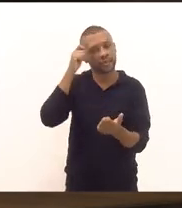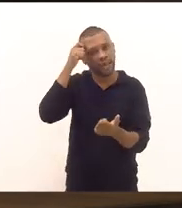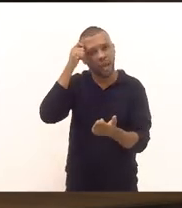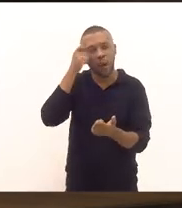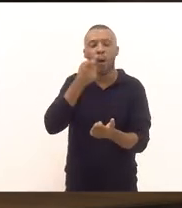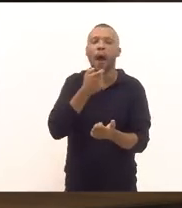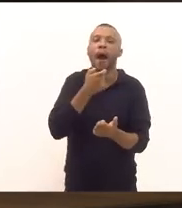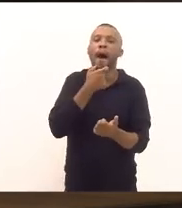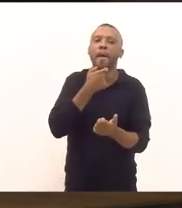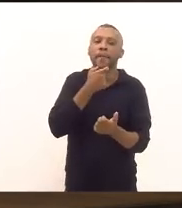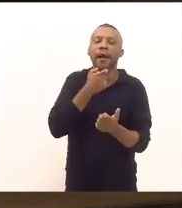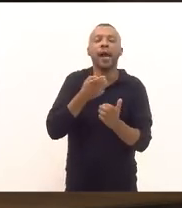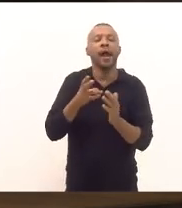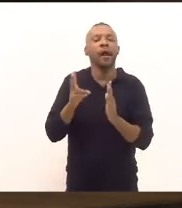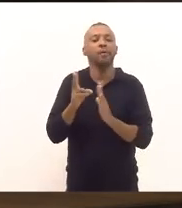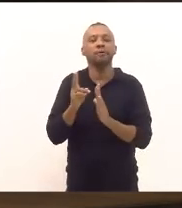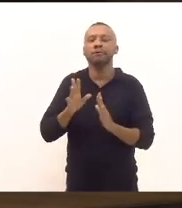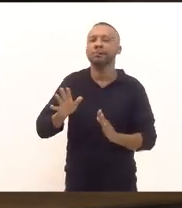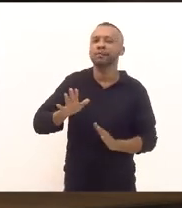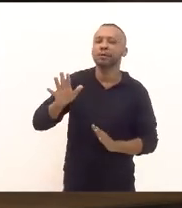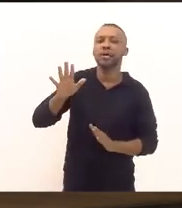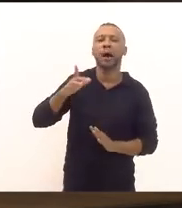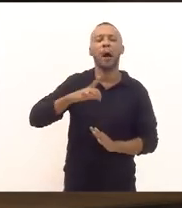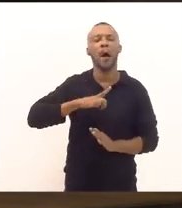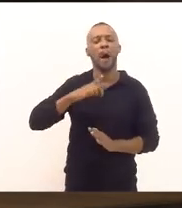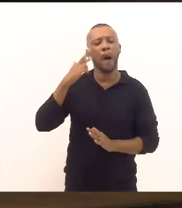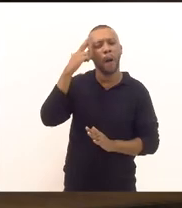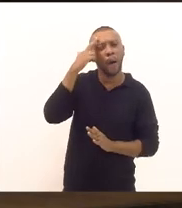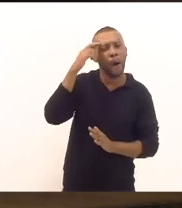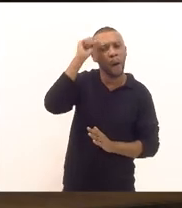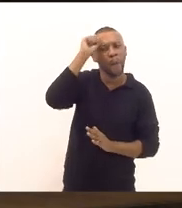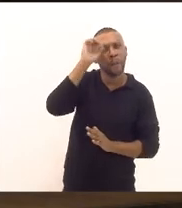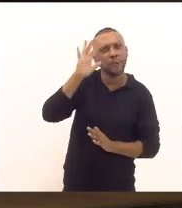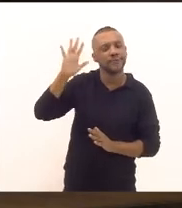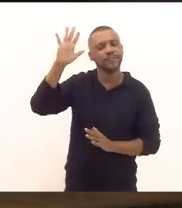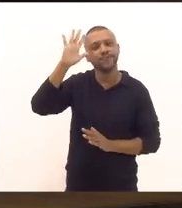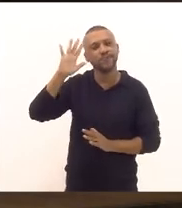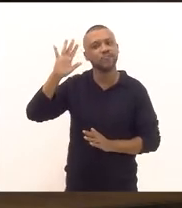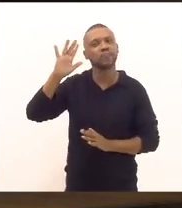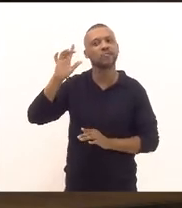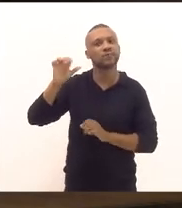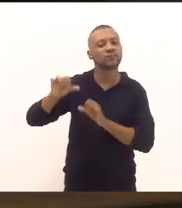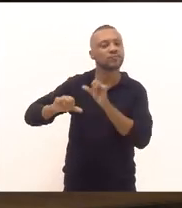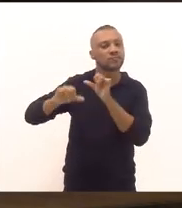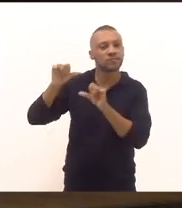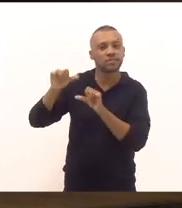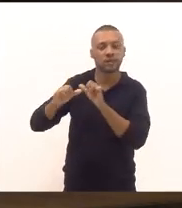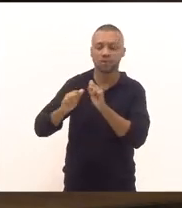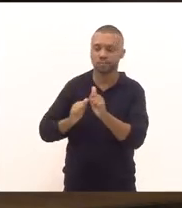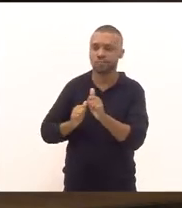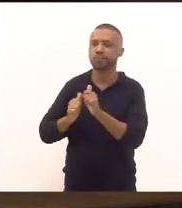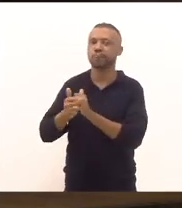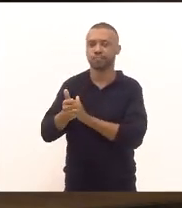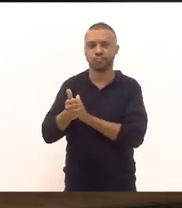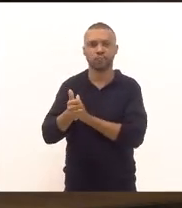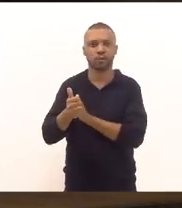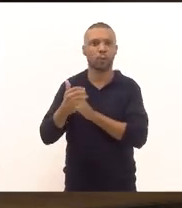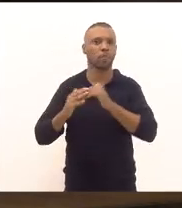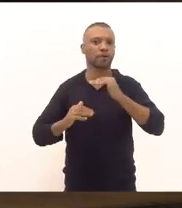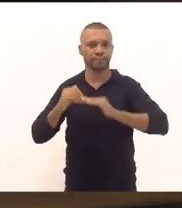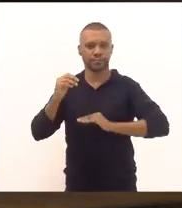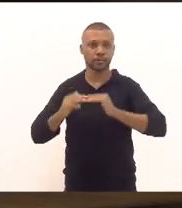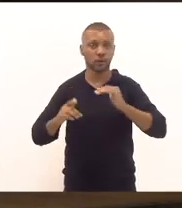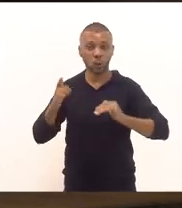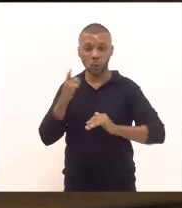Penha que teve um sonho né de se tornar jogador de futebol e